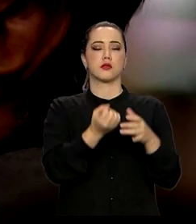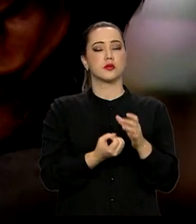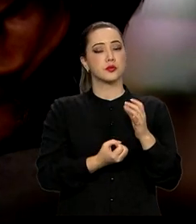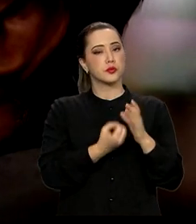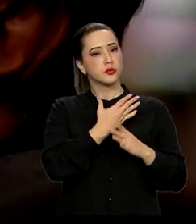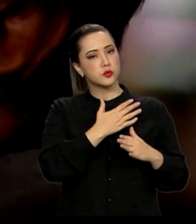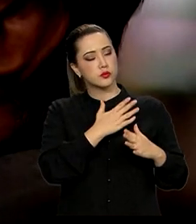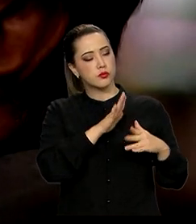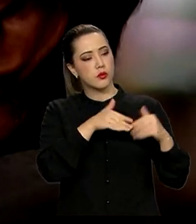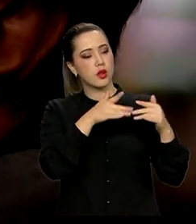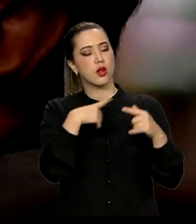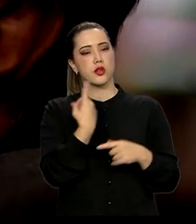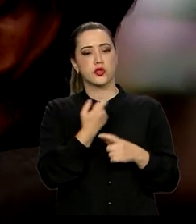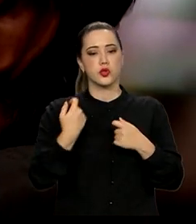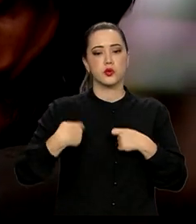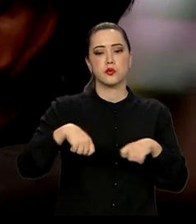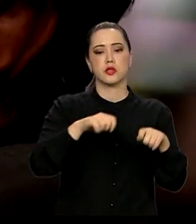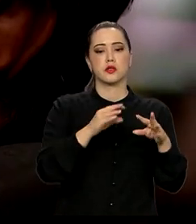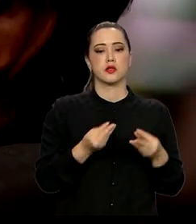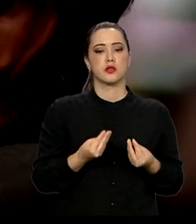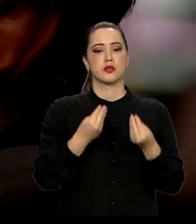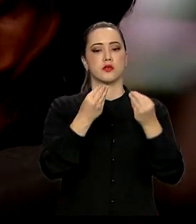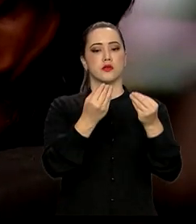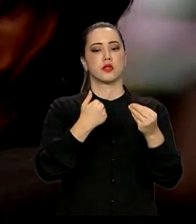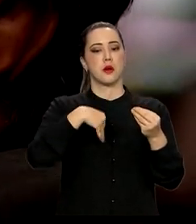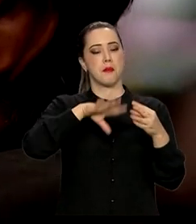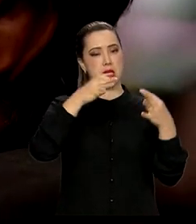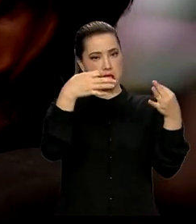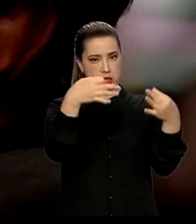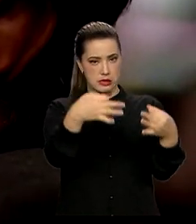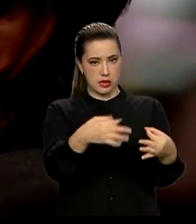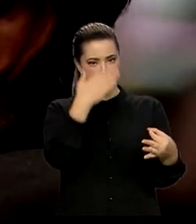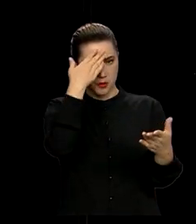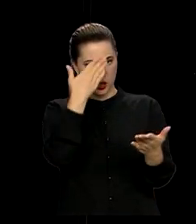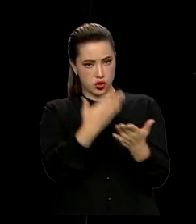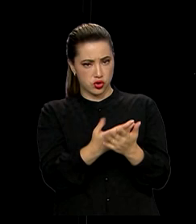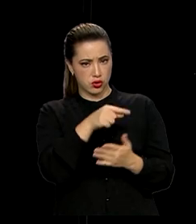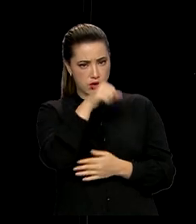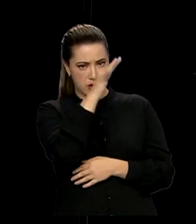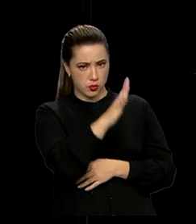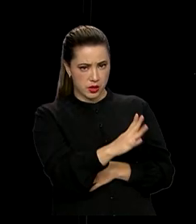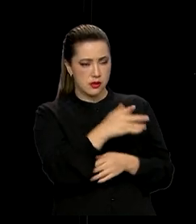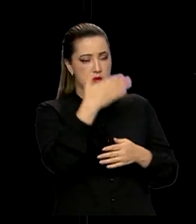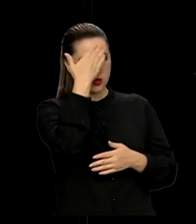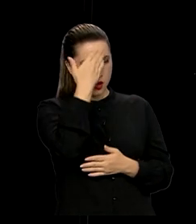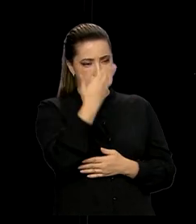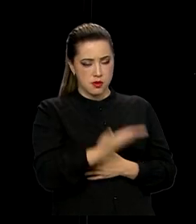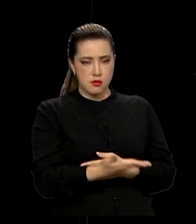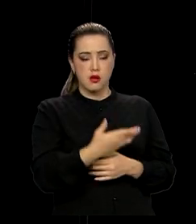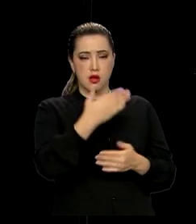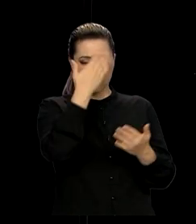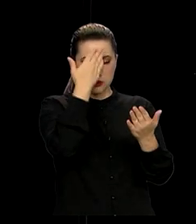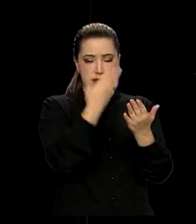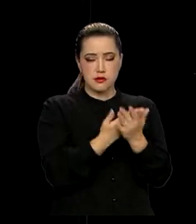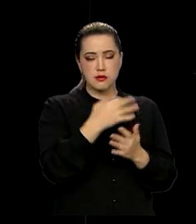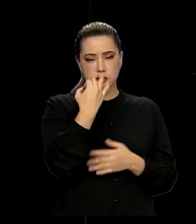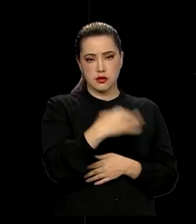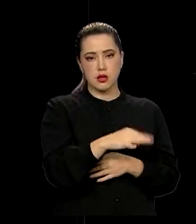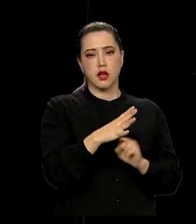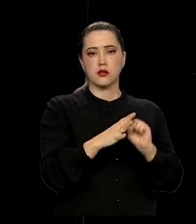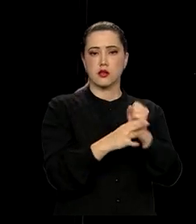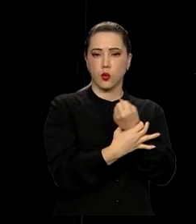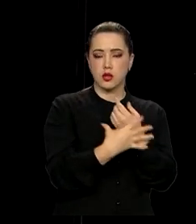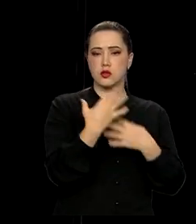desenvolvimento, precisamos garantir mais credibilidade, muita previsibilidade e estabilidade